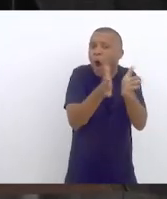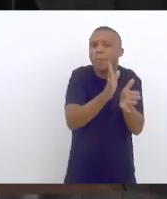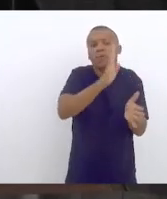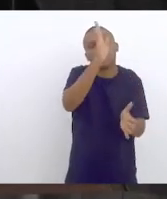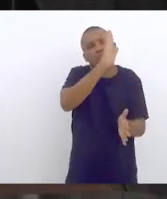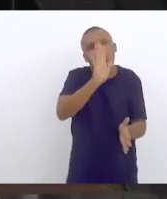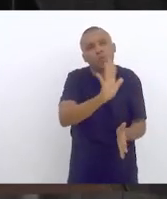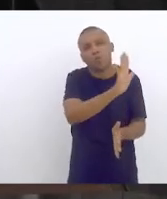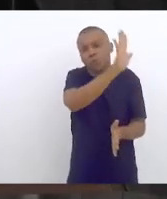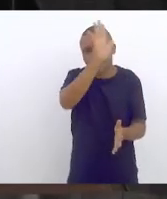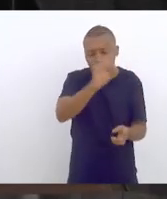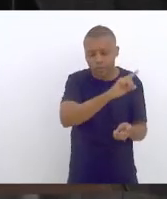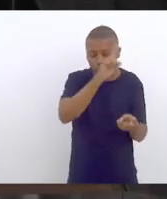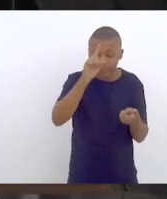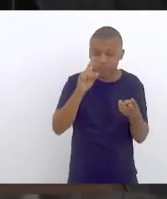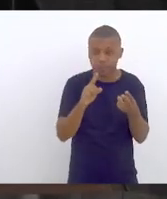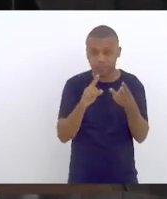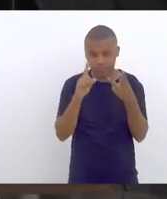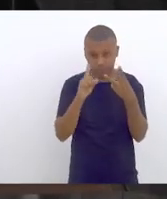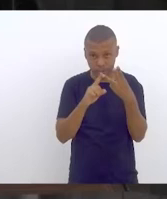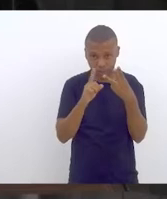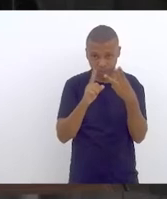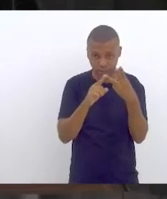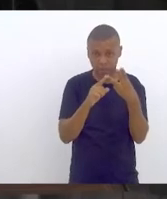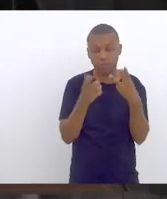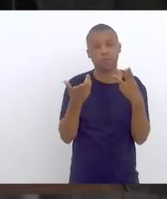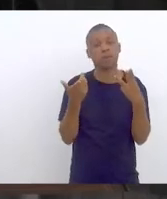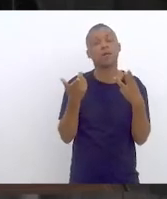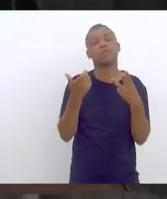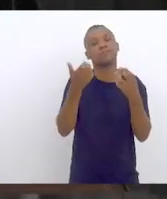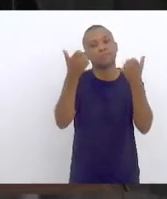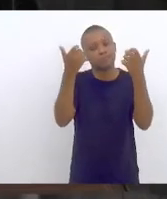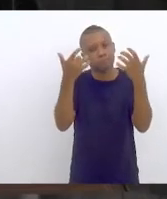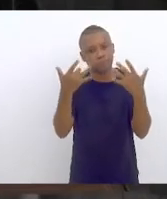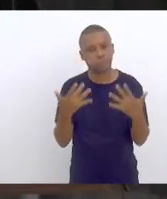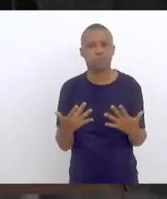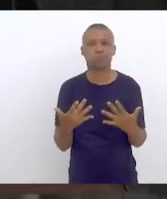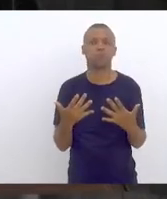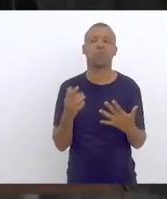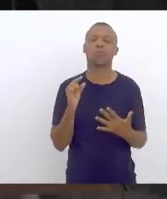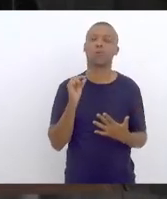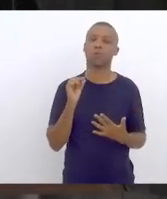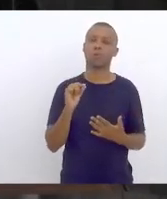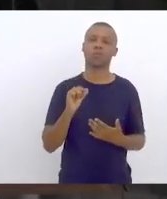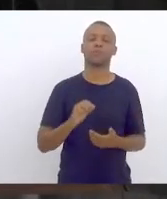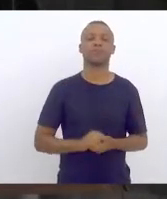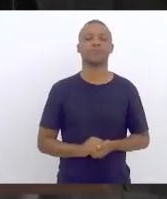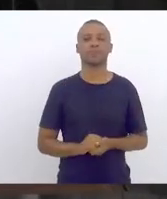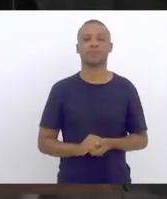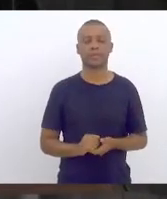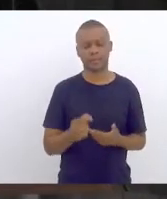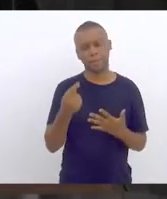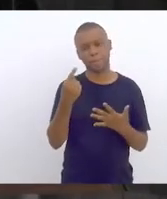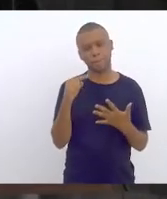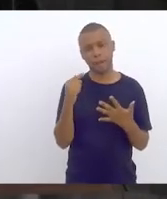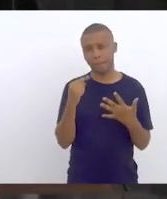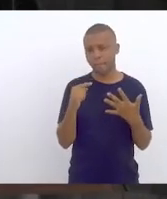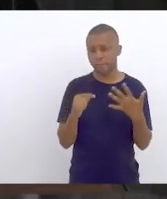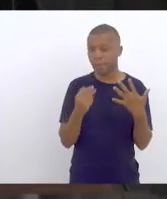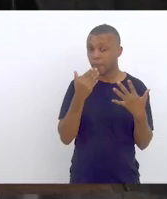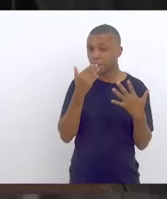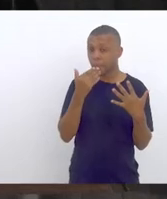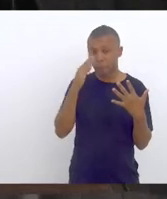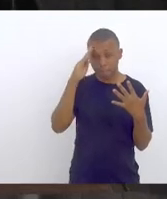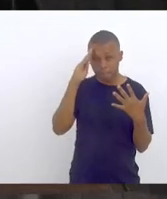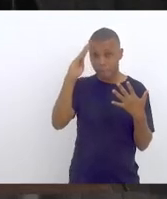eh eh terceiro tópico que eu quero também destacar nessas prioridades são